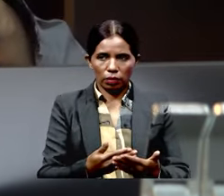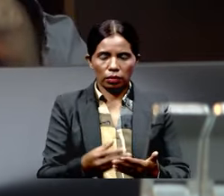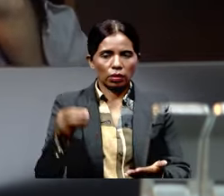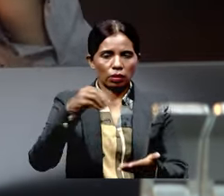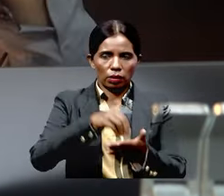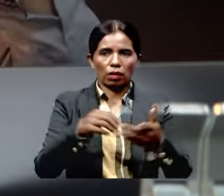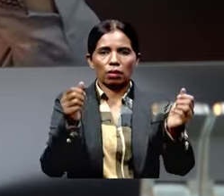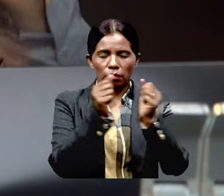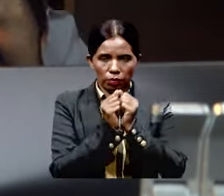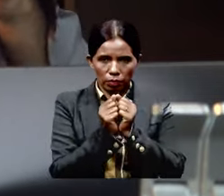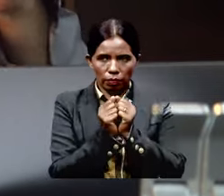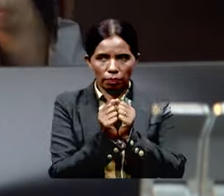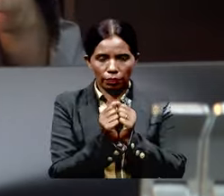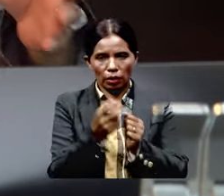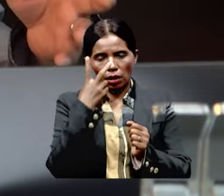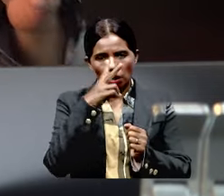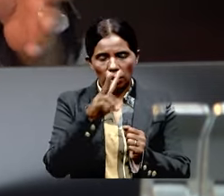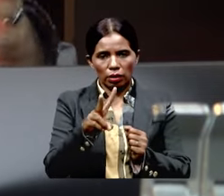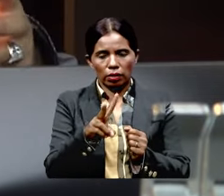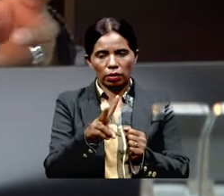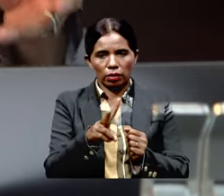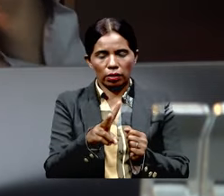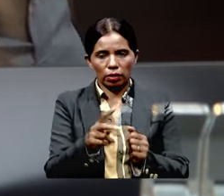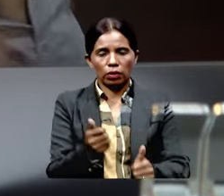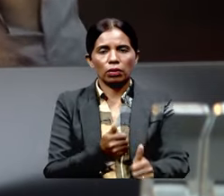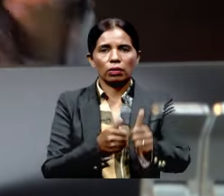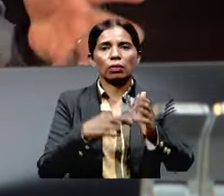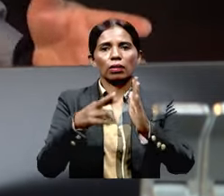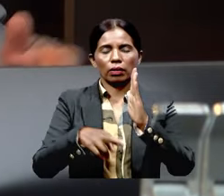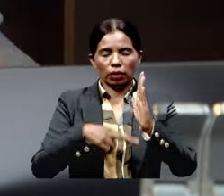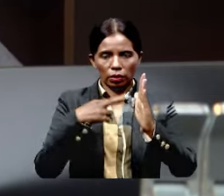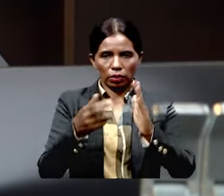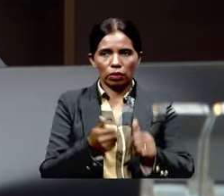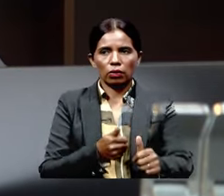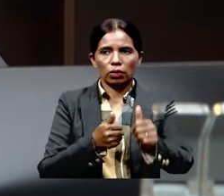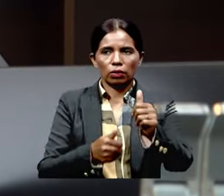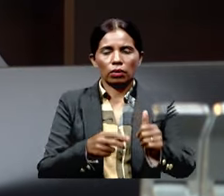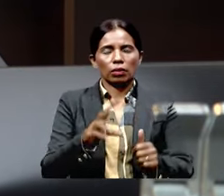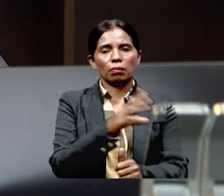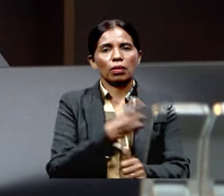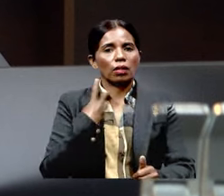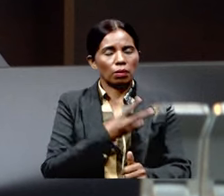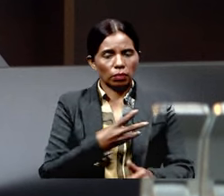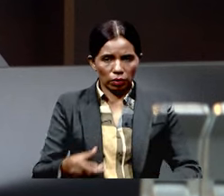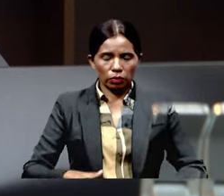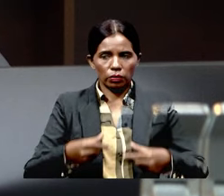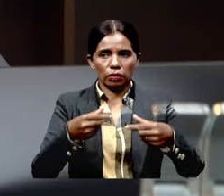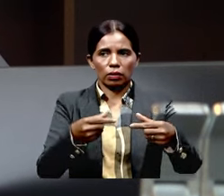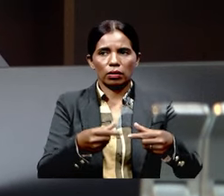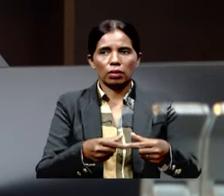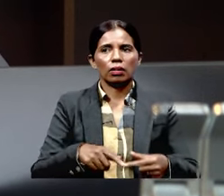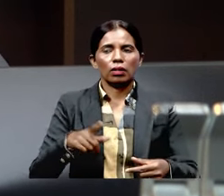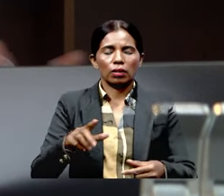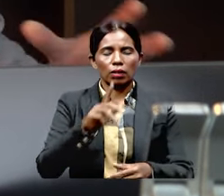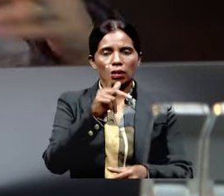hamuto haré se né bem maca cumpri critérios no mos vazia ba vagas né ba mi fo Nem maka orsira